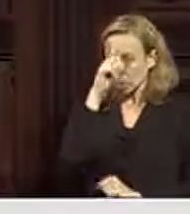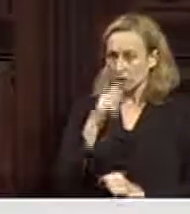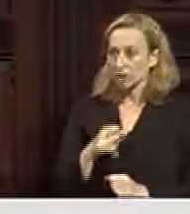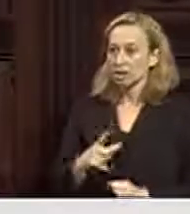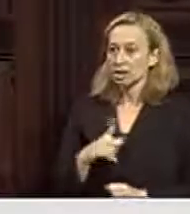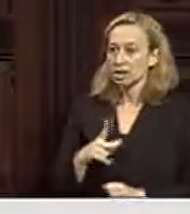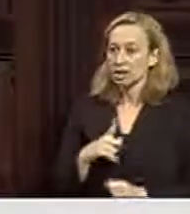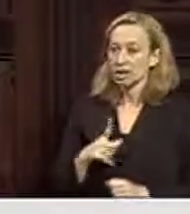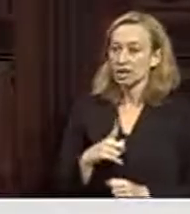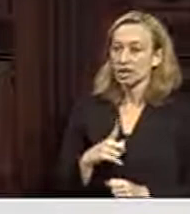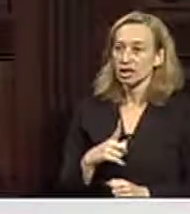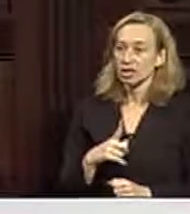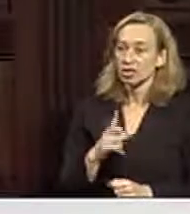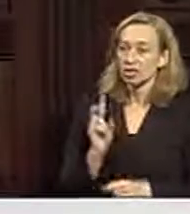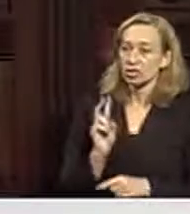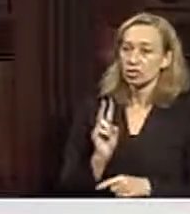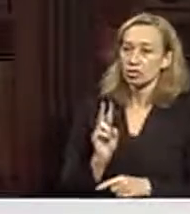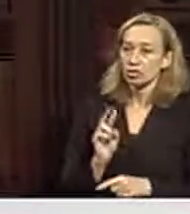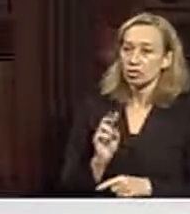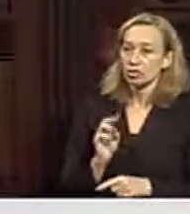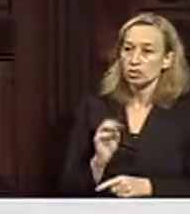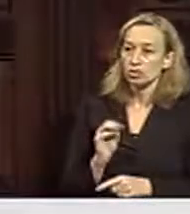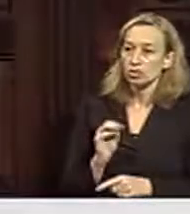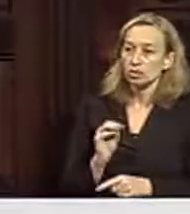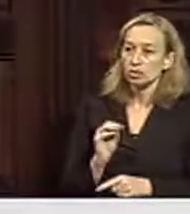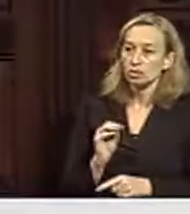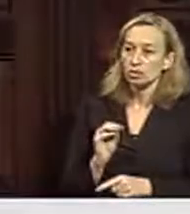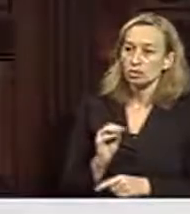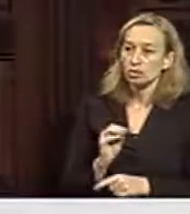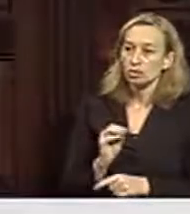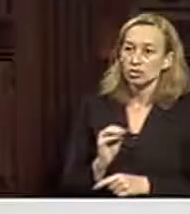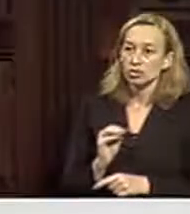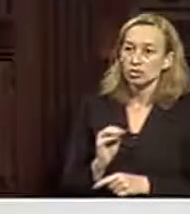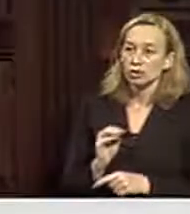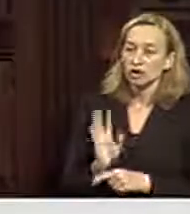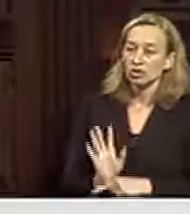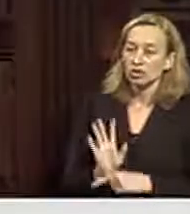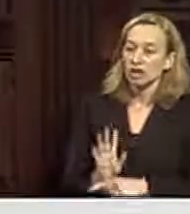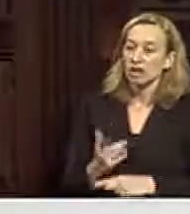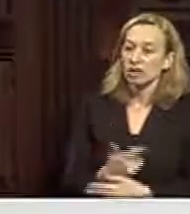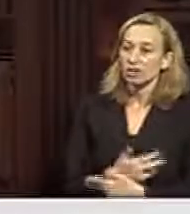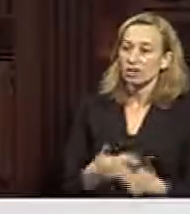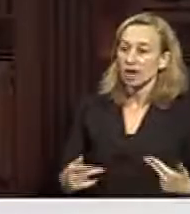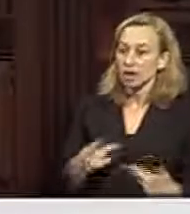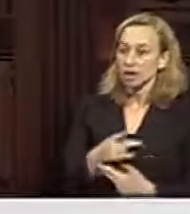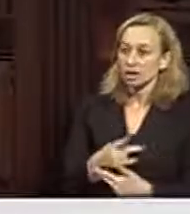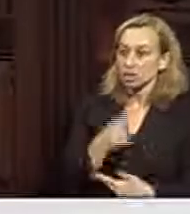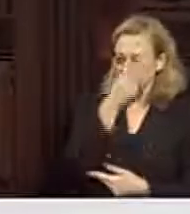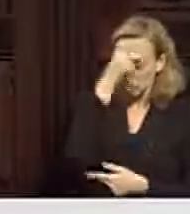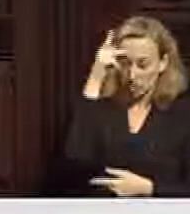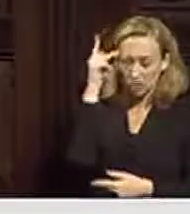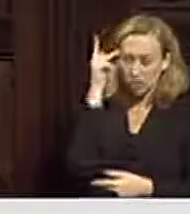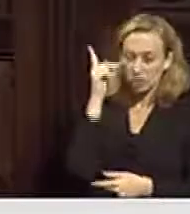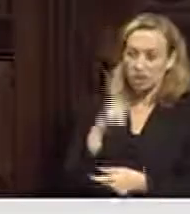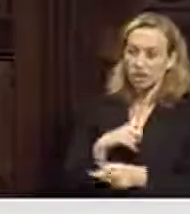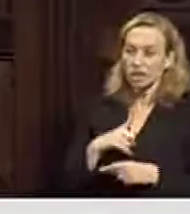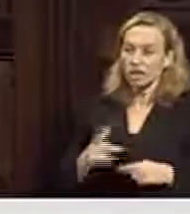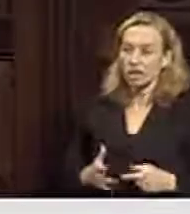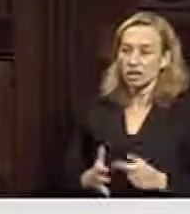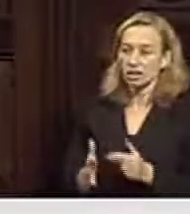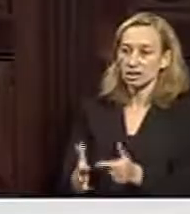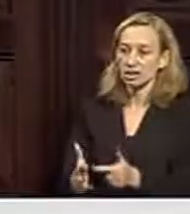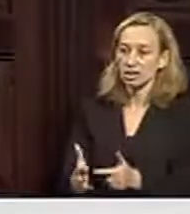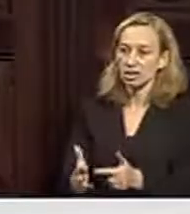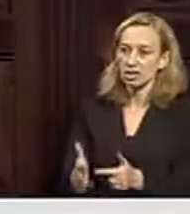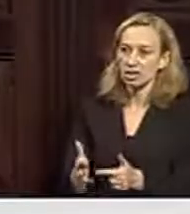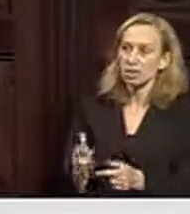milhares e milhares e milhares de pacientes portadores de câncer. Por mês, 100 mulheres